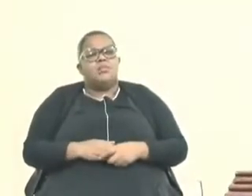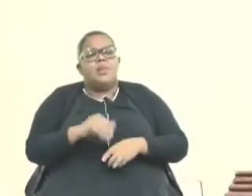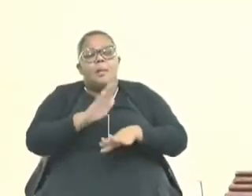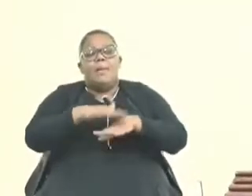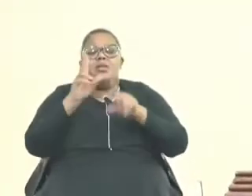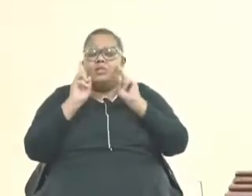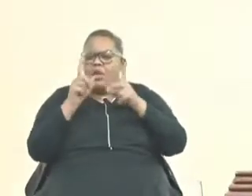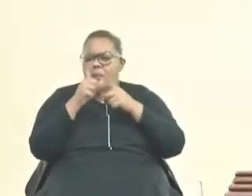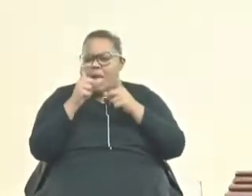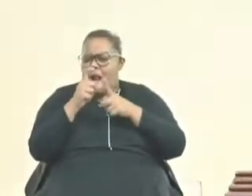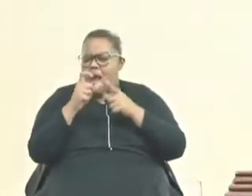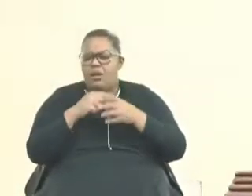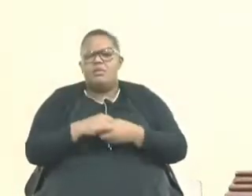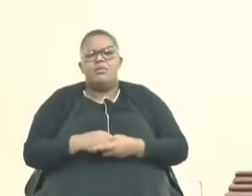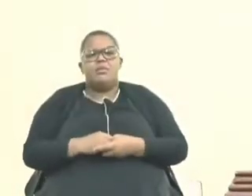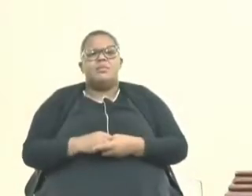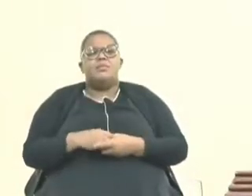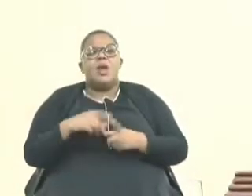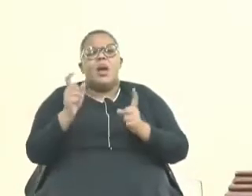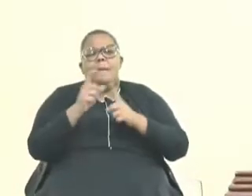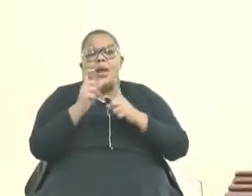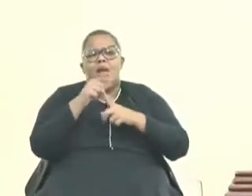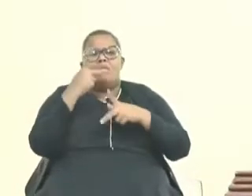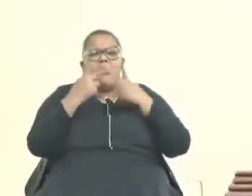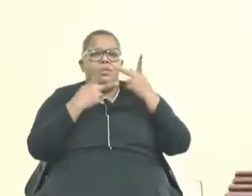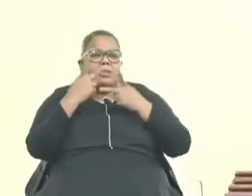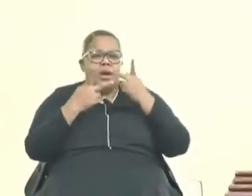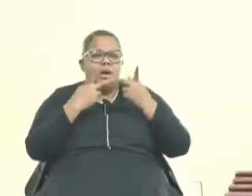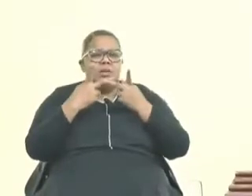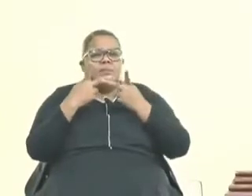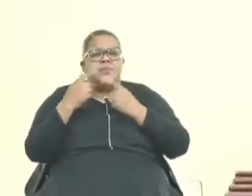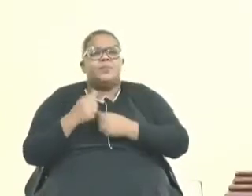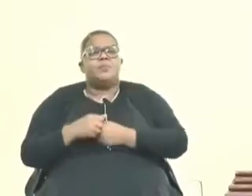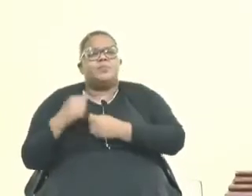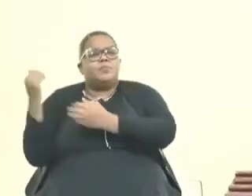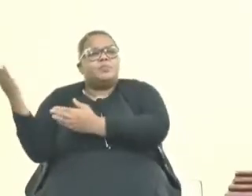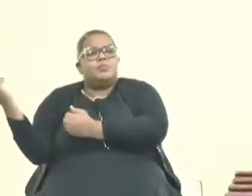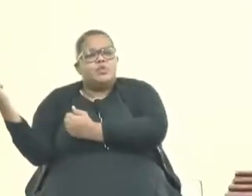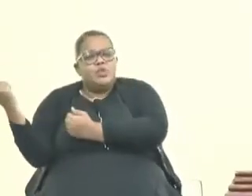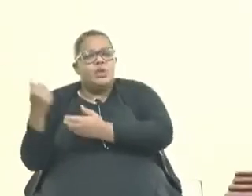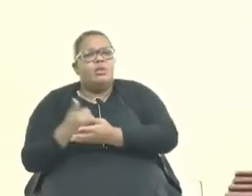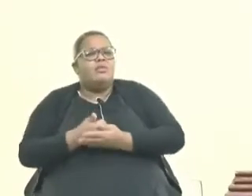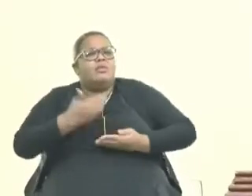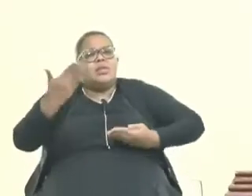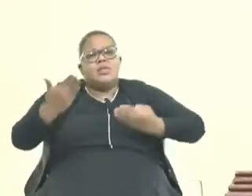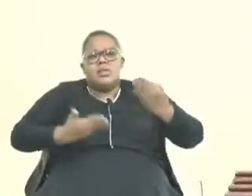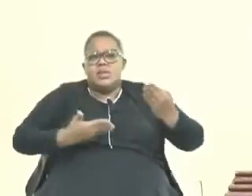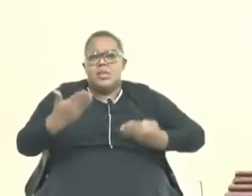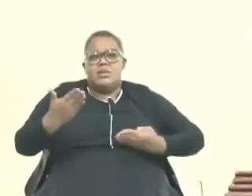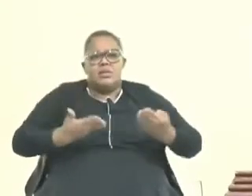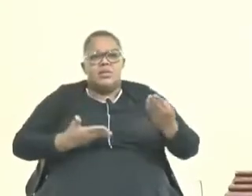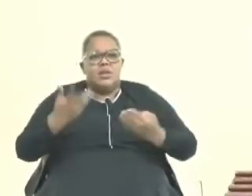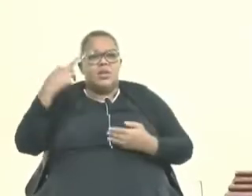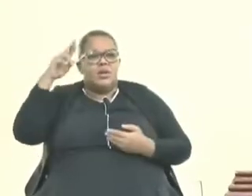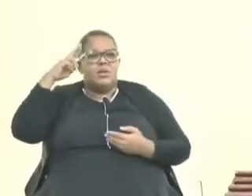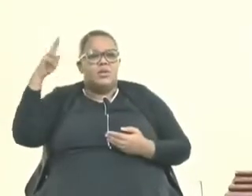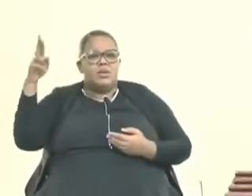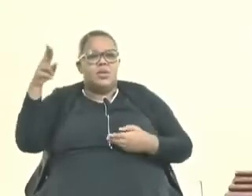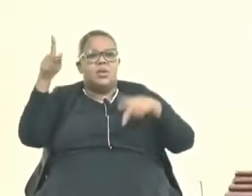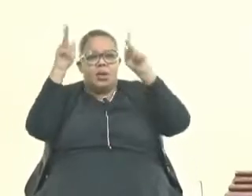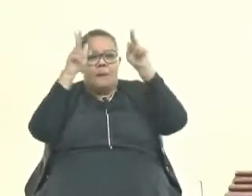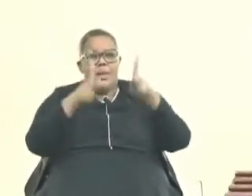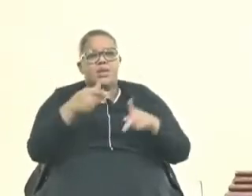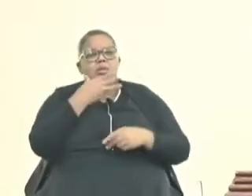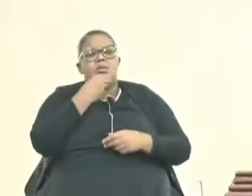voltando ao texto meus amados a Bíblia diz que o jovem Samuel Sérvia o senhor perante ele